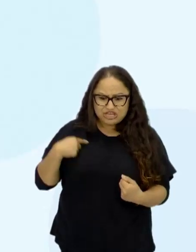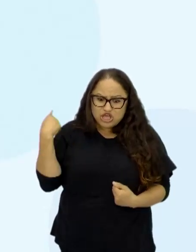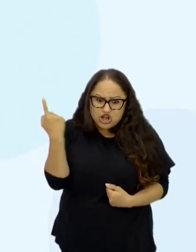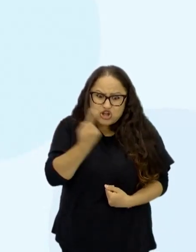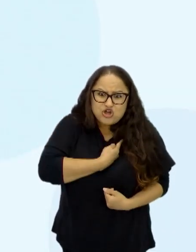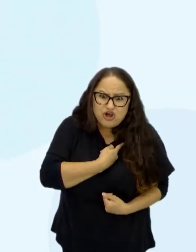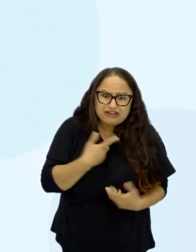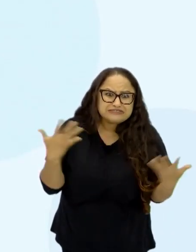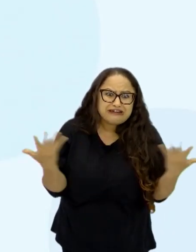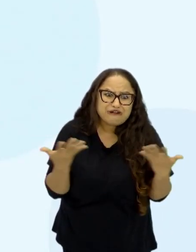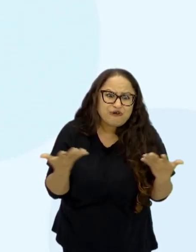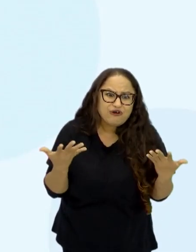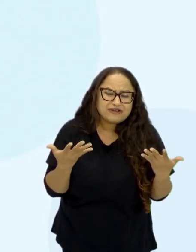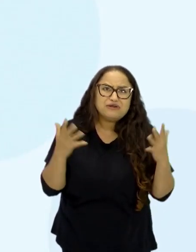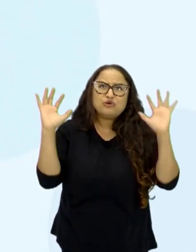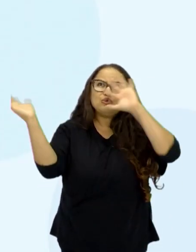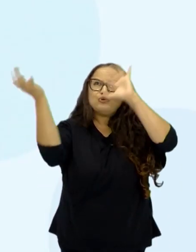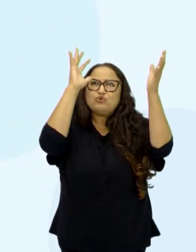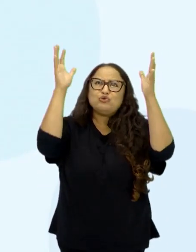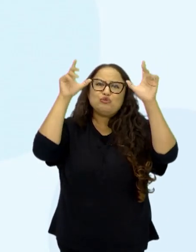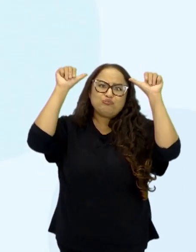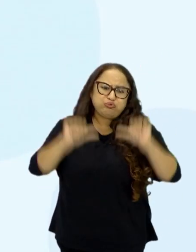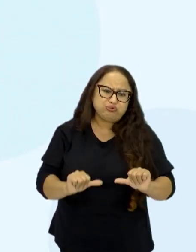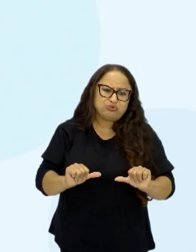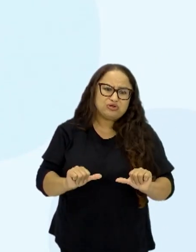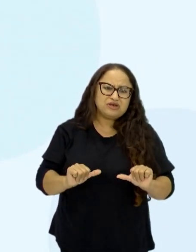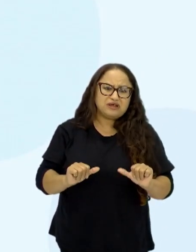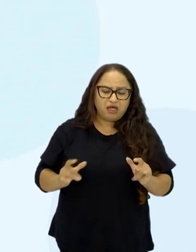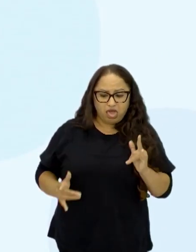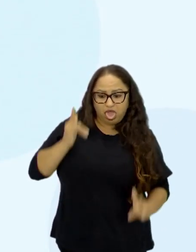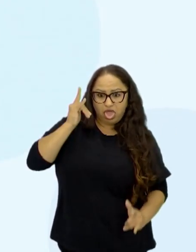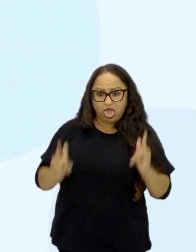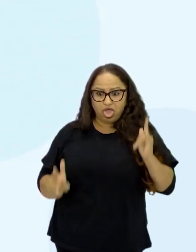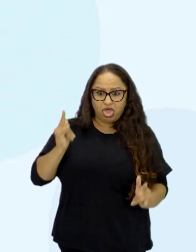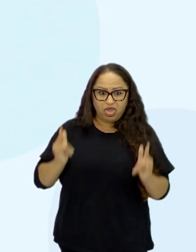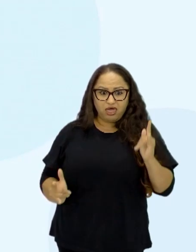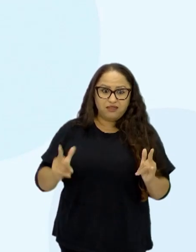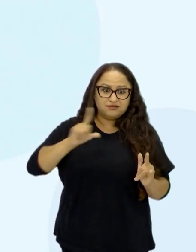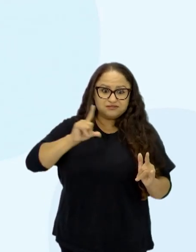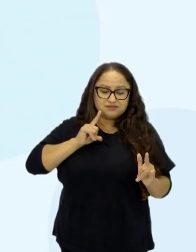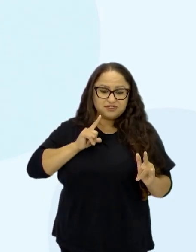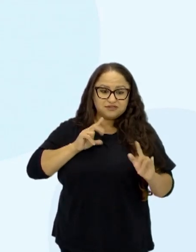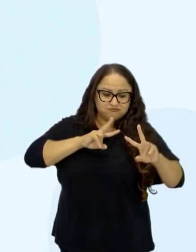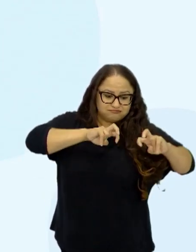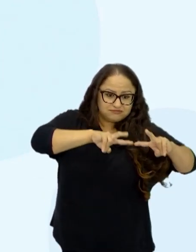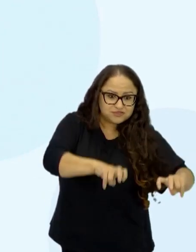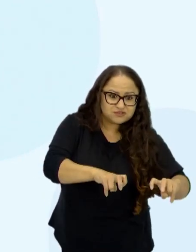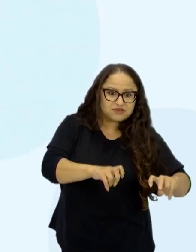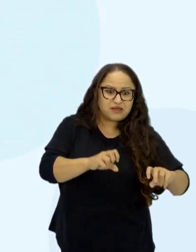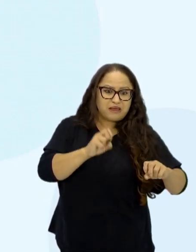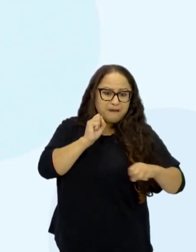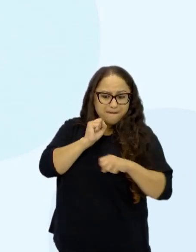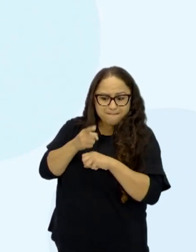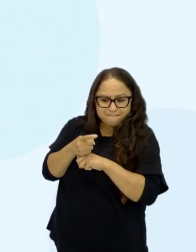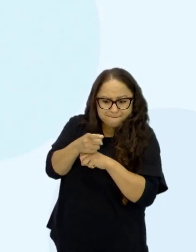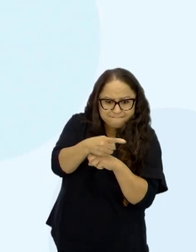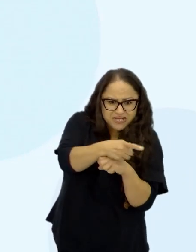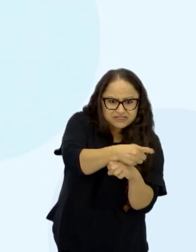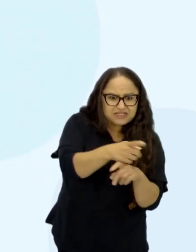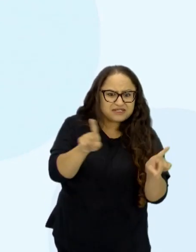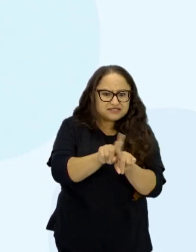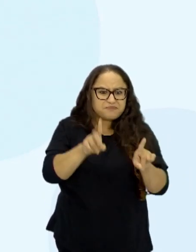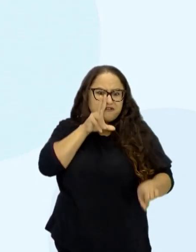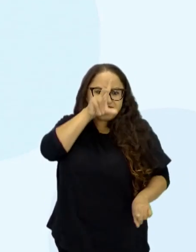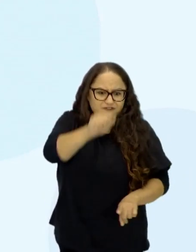O clima piorou, os robôs Marte explorou, até a bactéria forte ficou, porque o metal oxidou. E